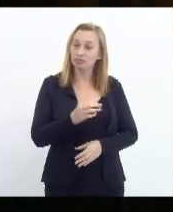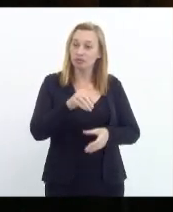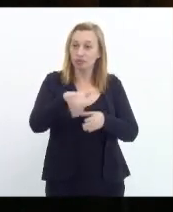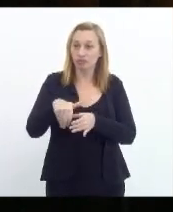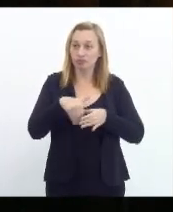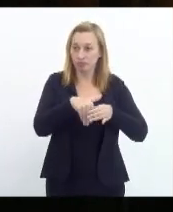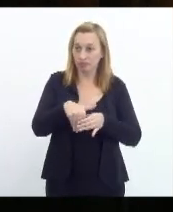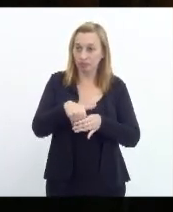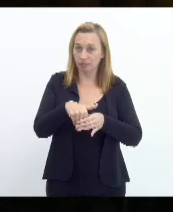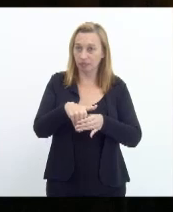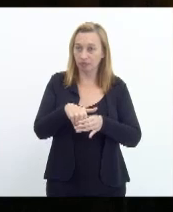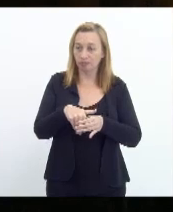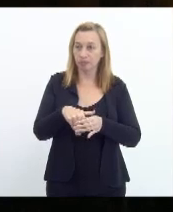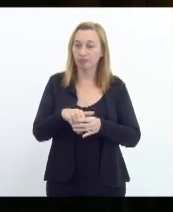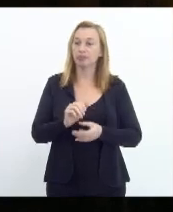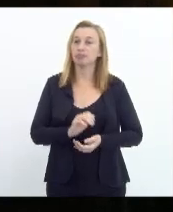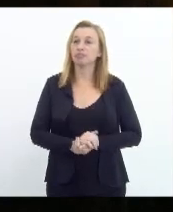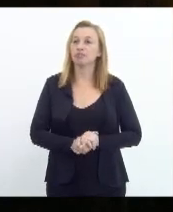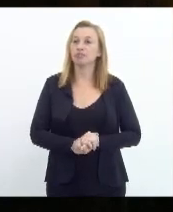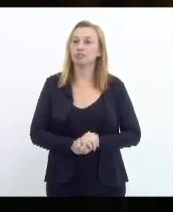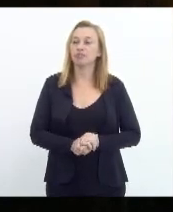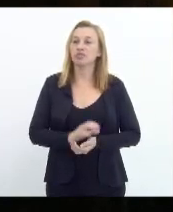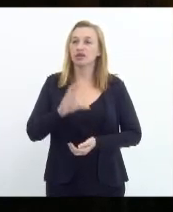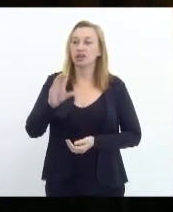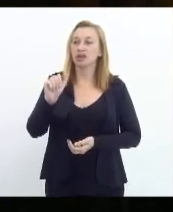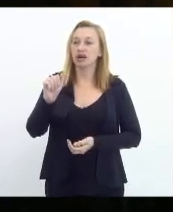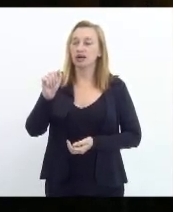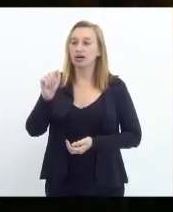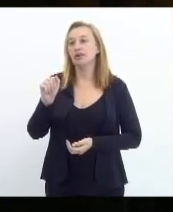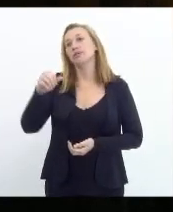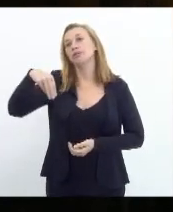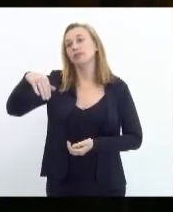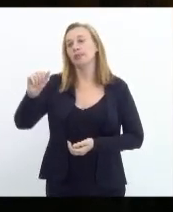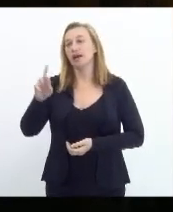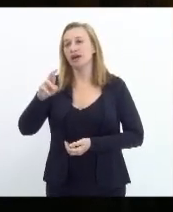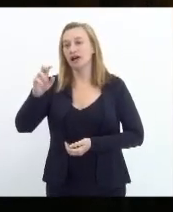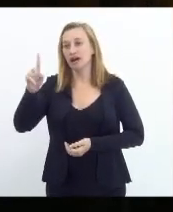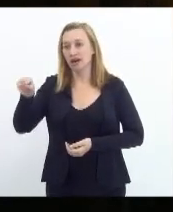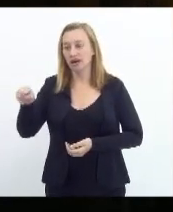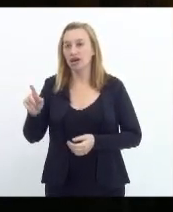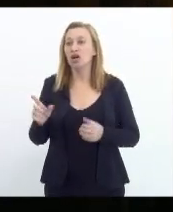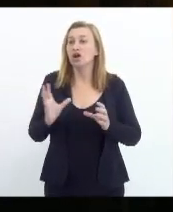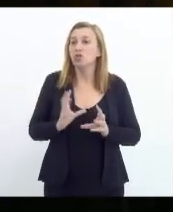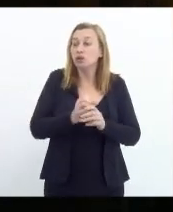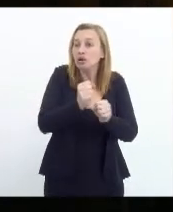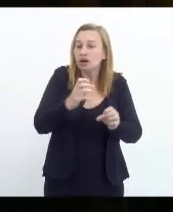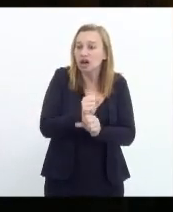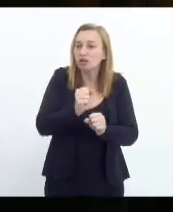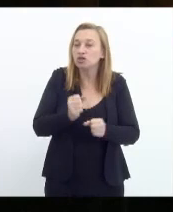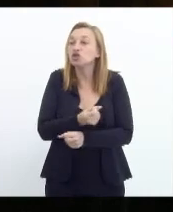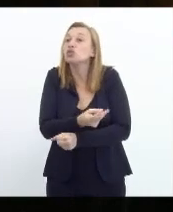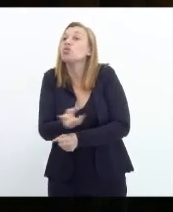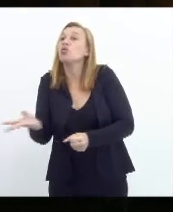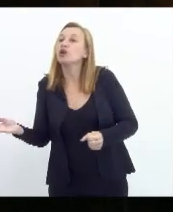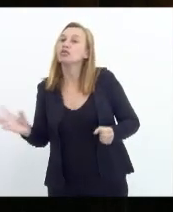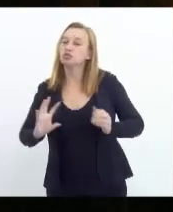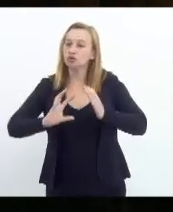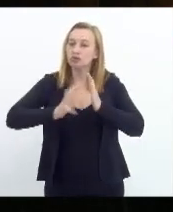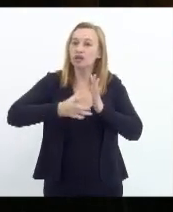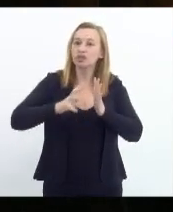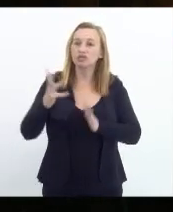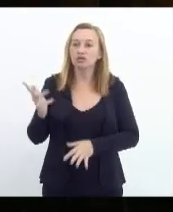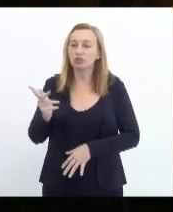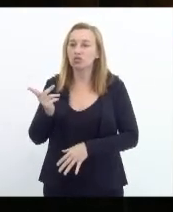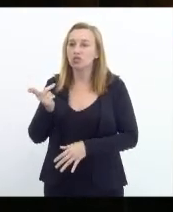na eleição para a câmara servem como base para o cálculo de quanto os partidos vão